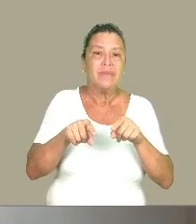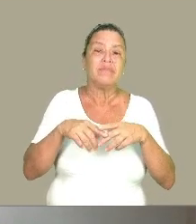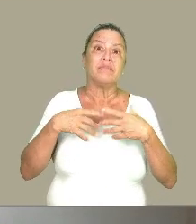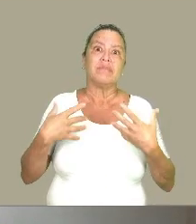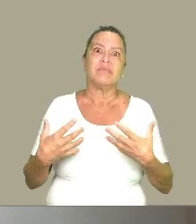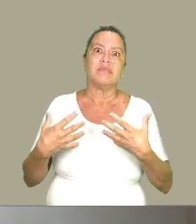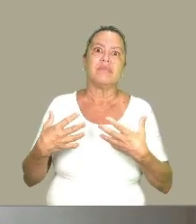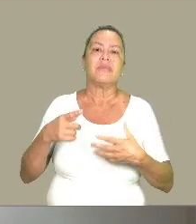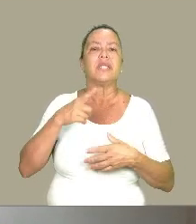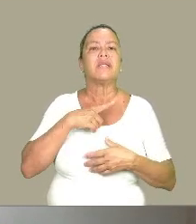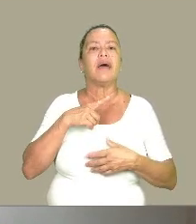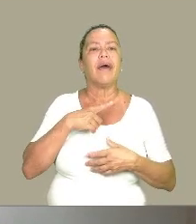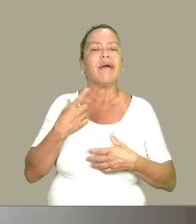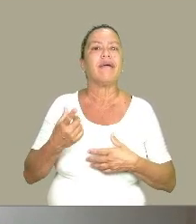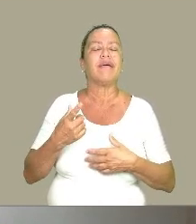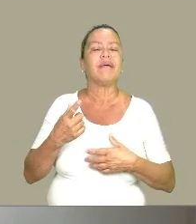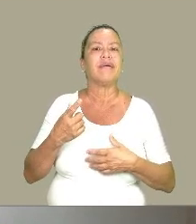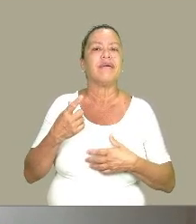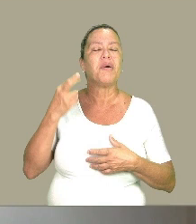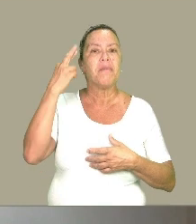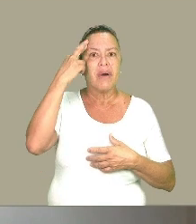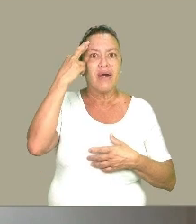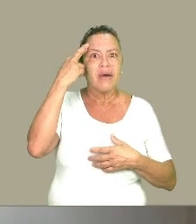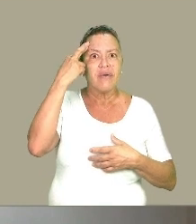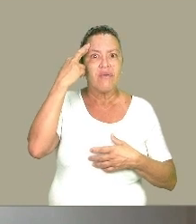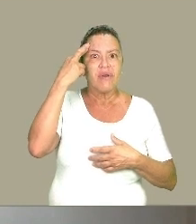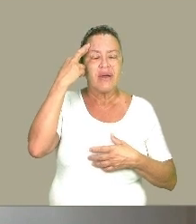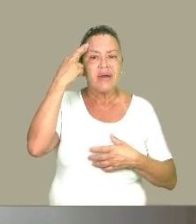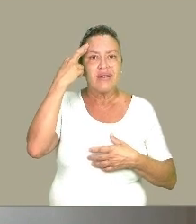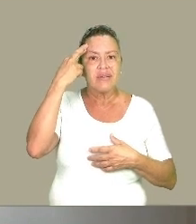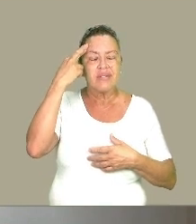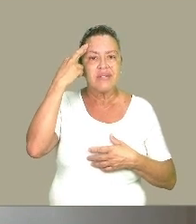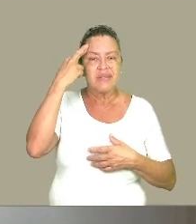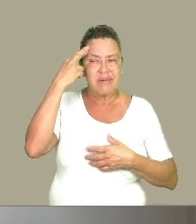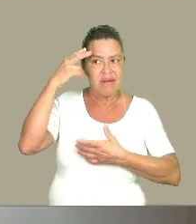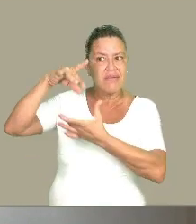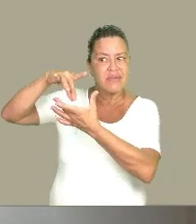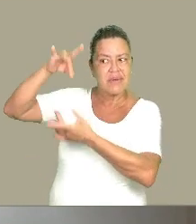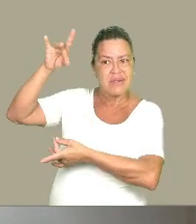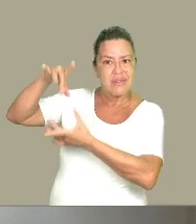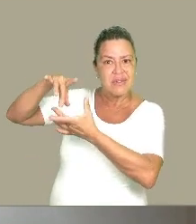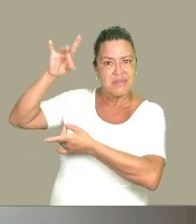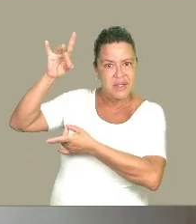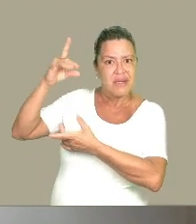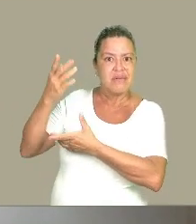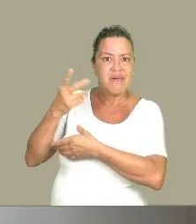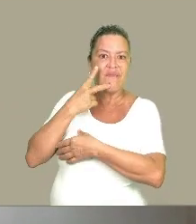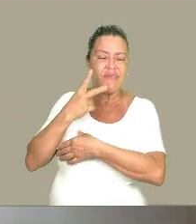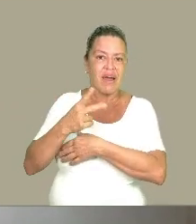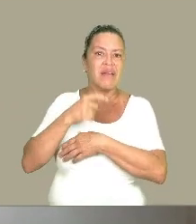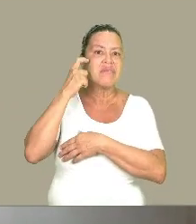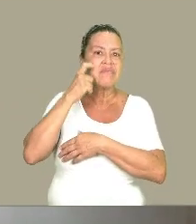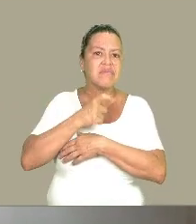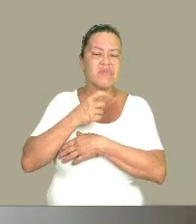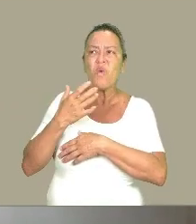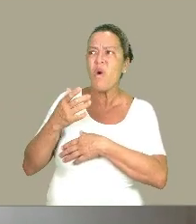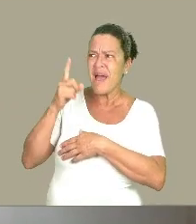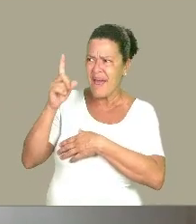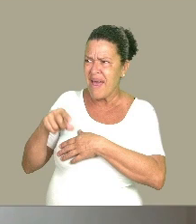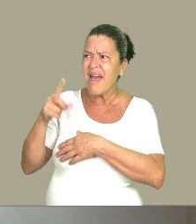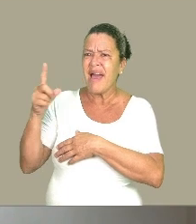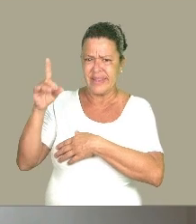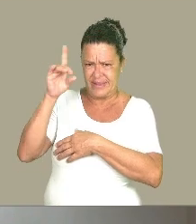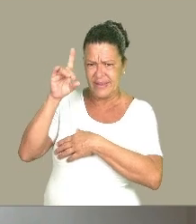lado, a gente tem aí uma reflexão dos espíritos, né, questionando Allan Kardec. Você acha mesmo que